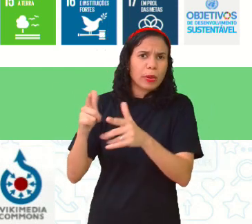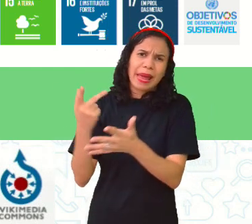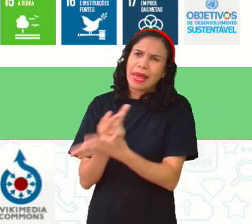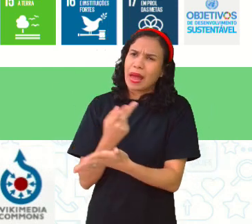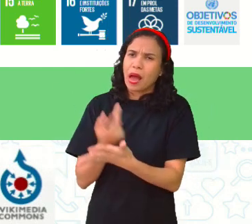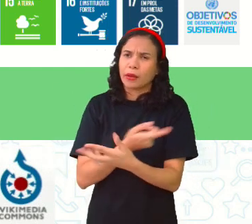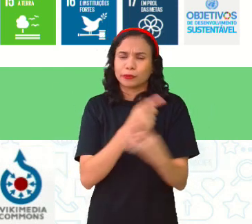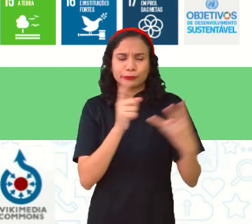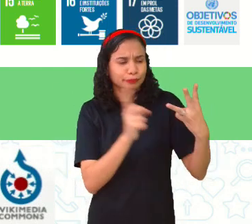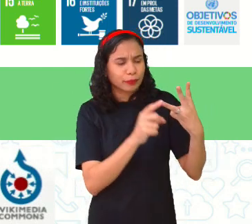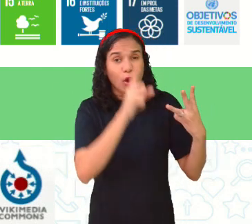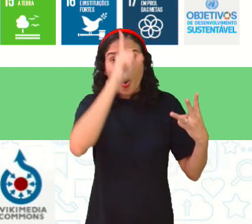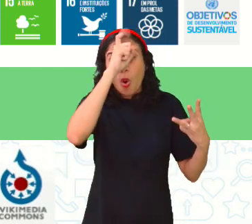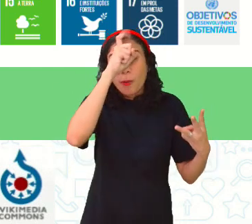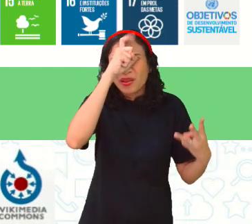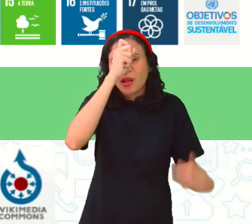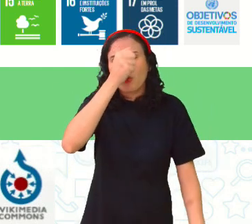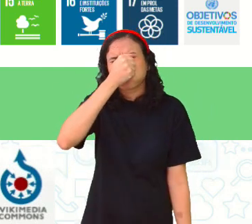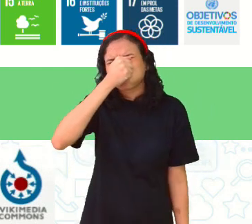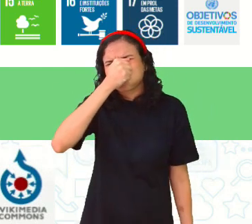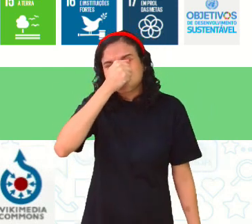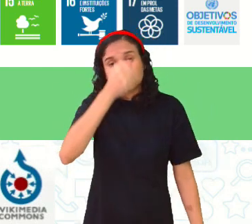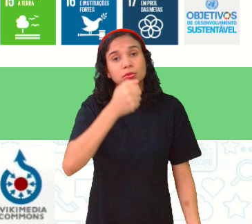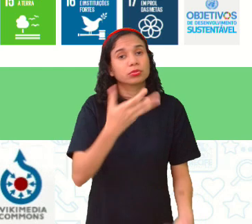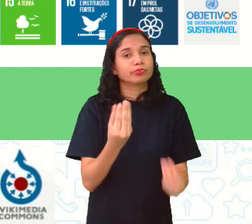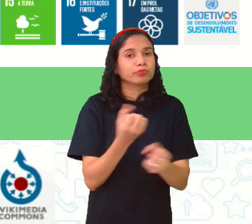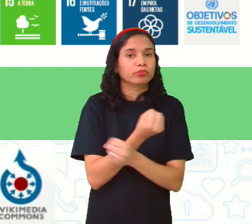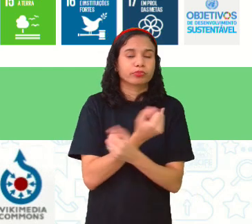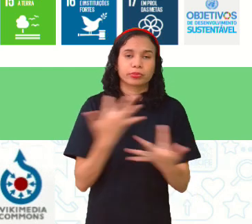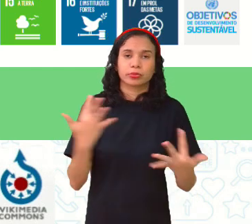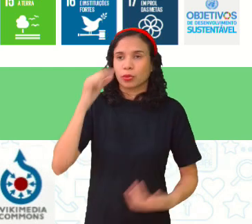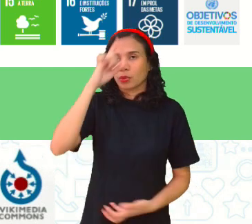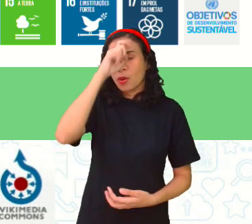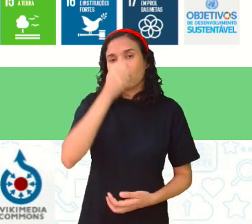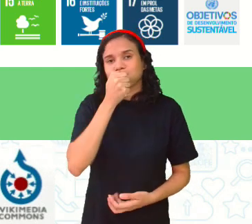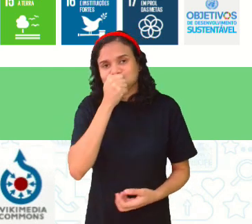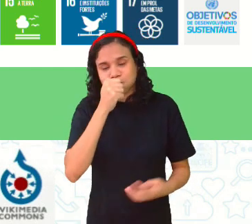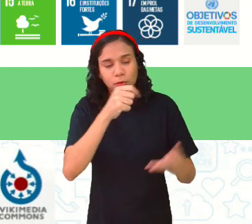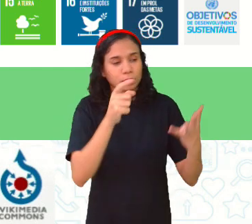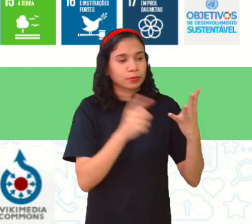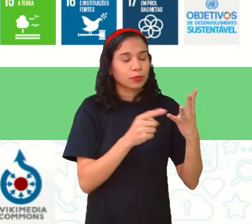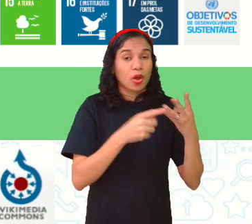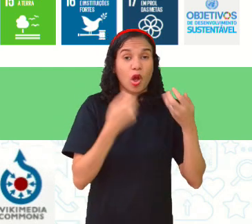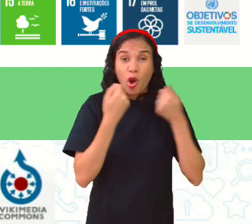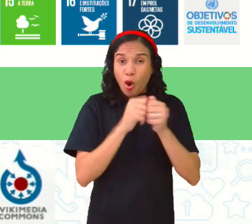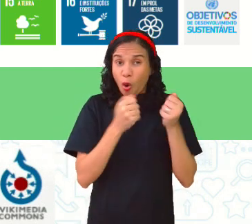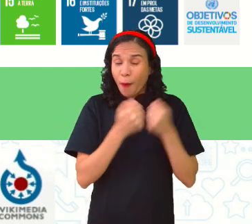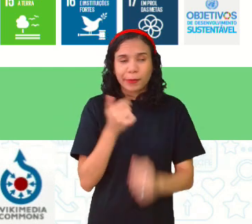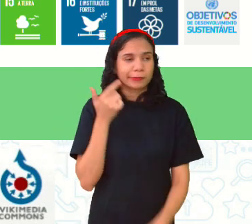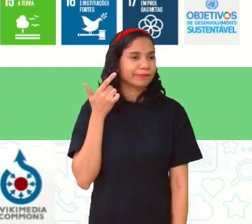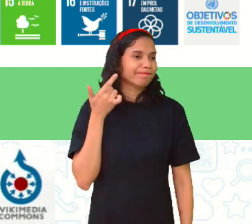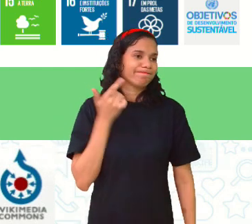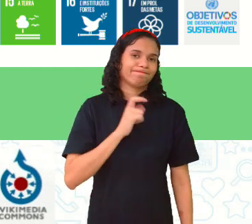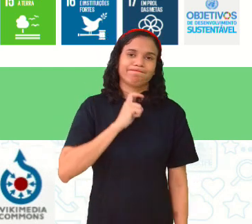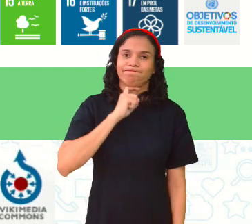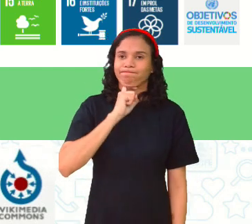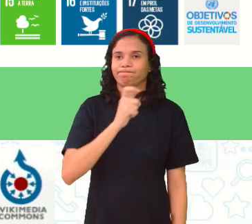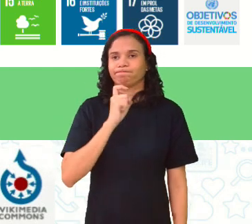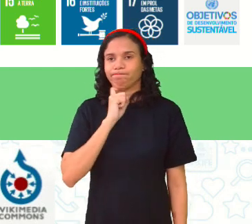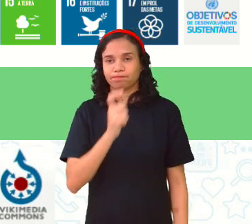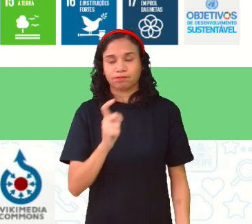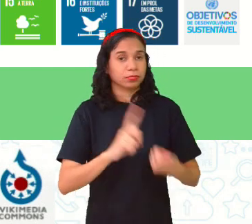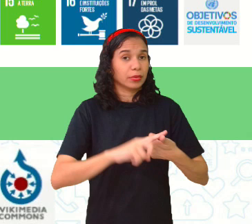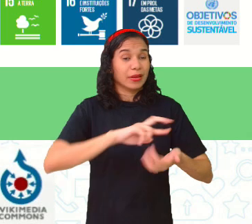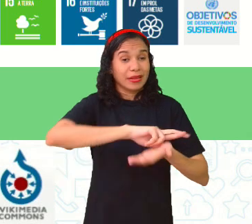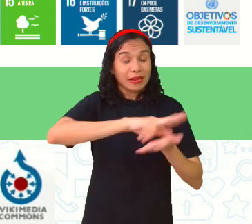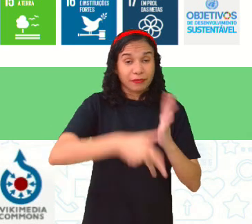inadequados, hospitais superlotados, vários hospitais, transporte coletivo insuficiente, diversos